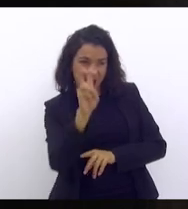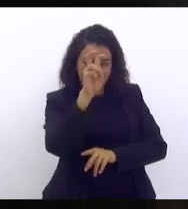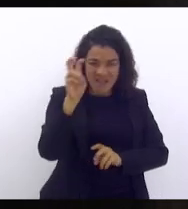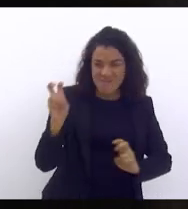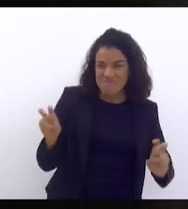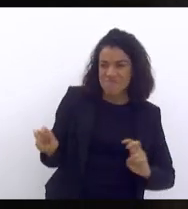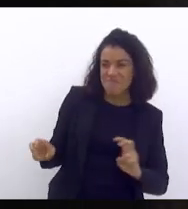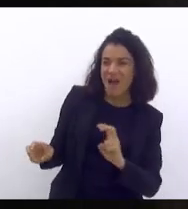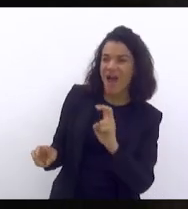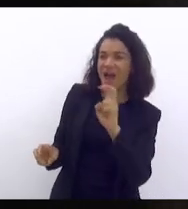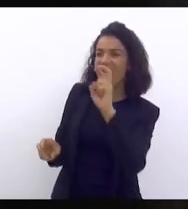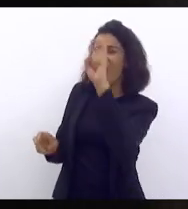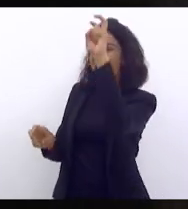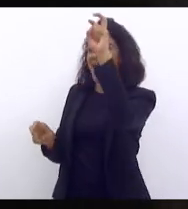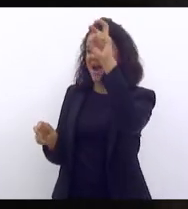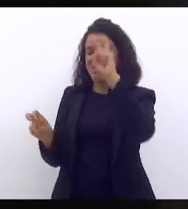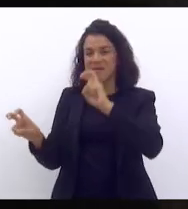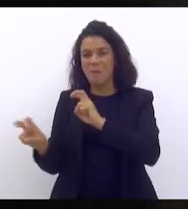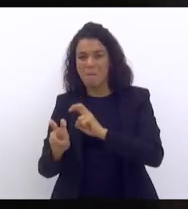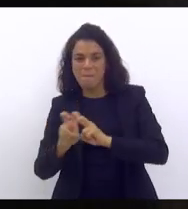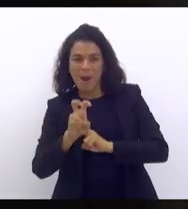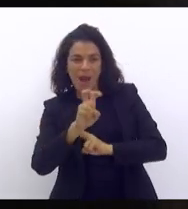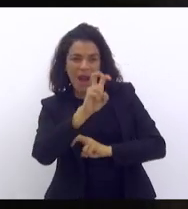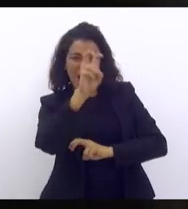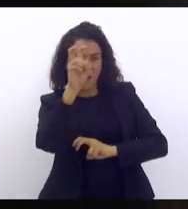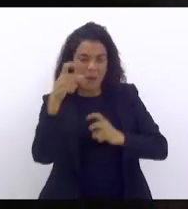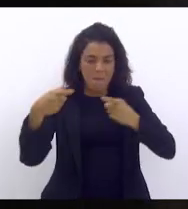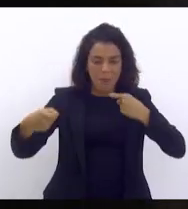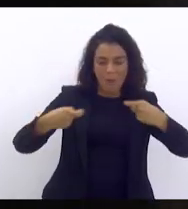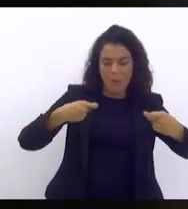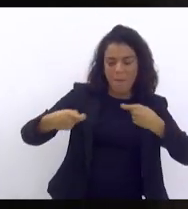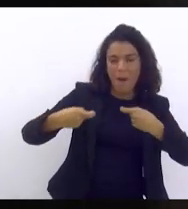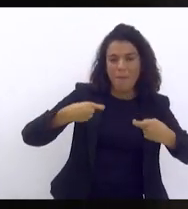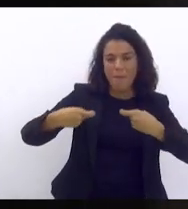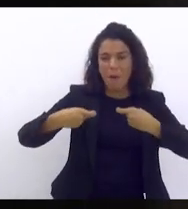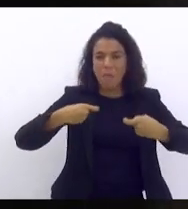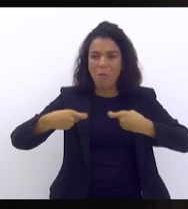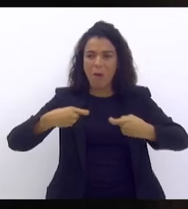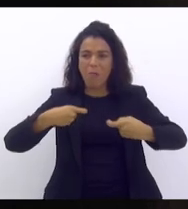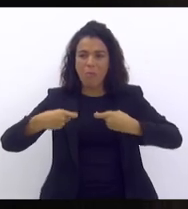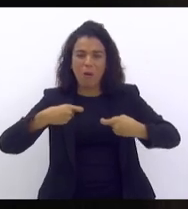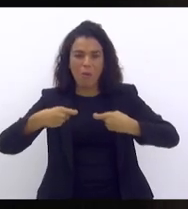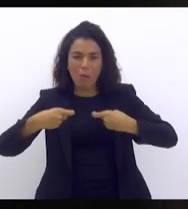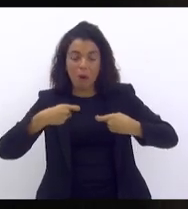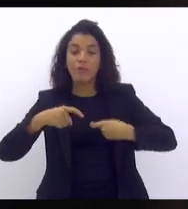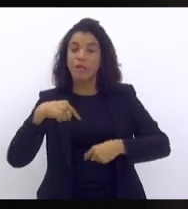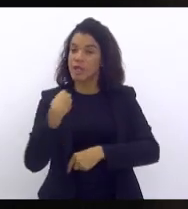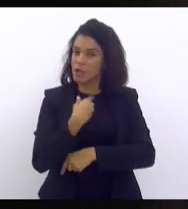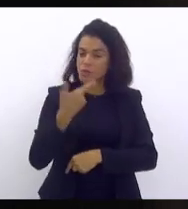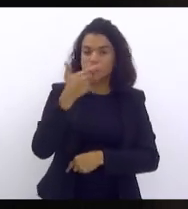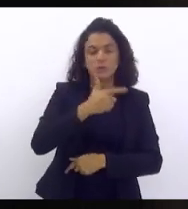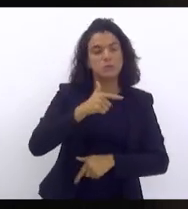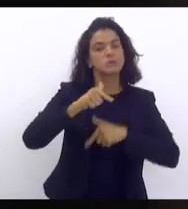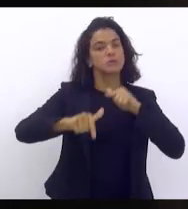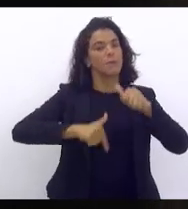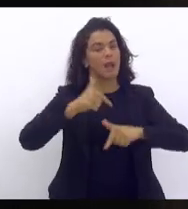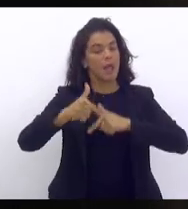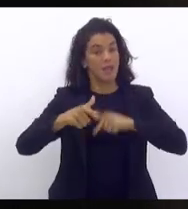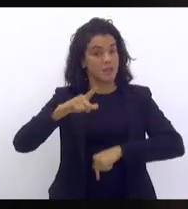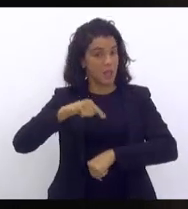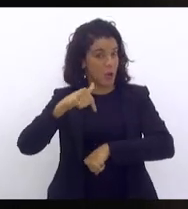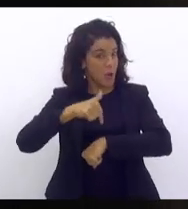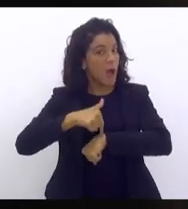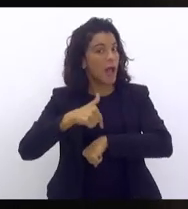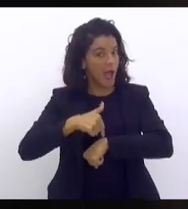Janeiro, embaixo de tiros de AR-15 na época, e fazíamos o serviço, e tínhamos horário